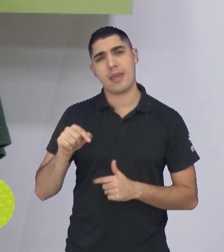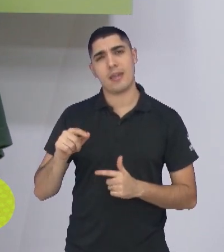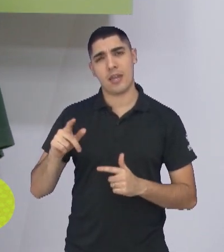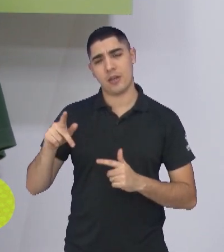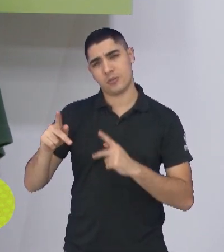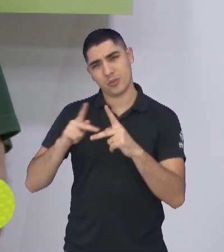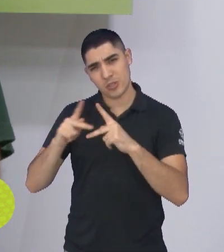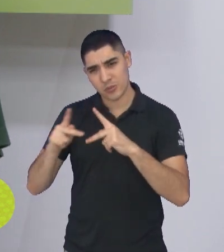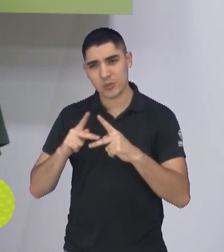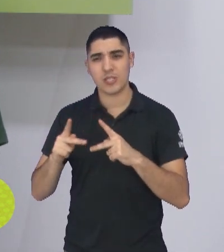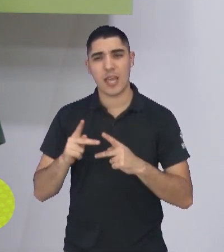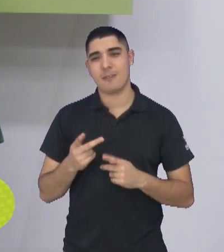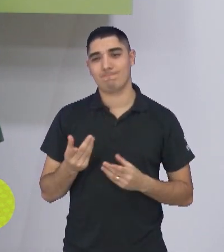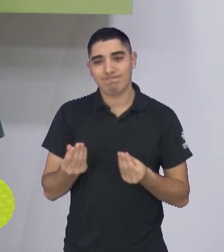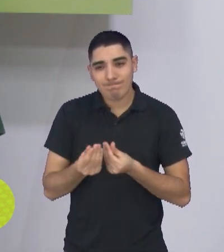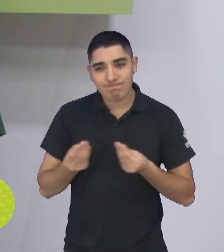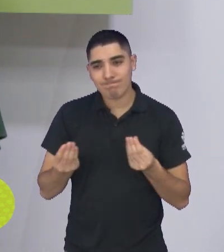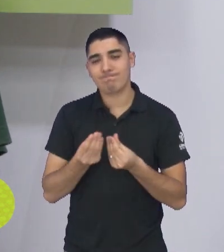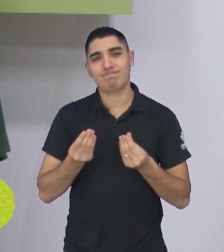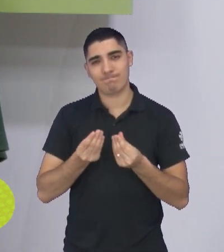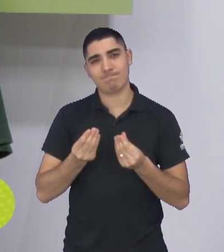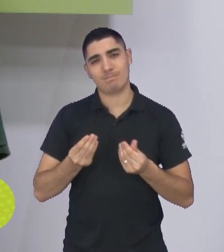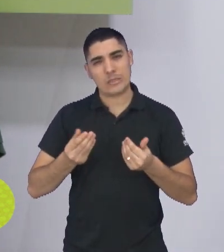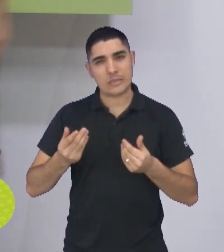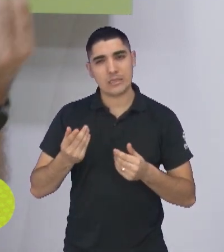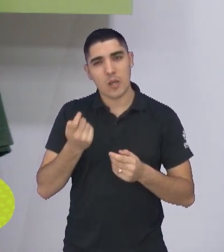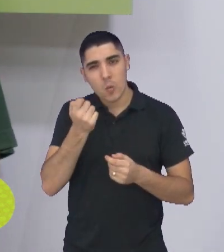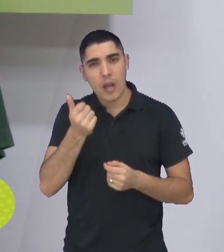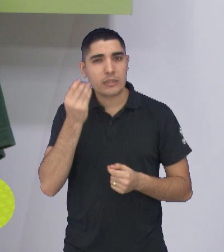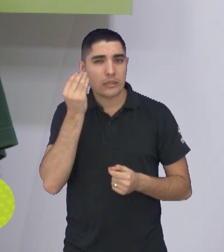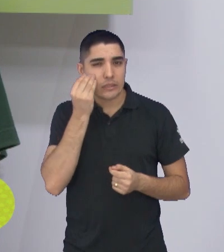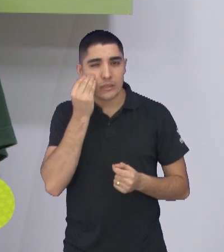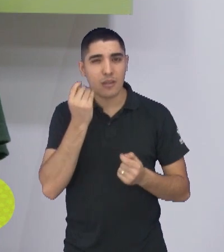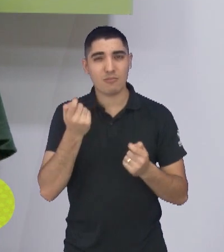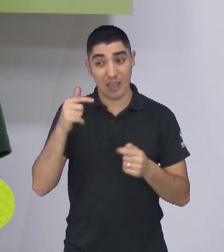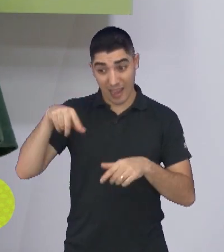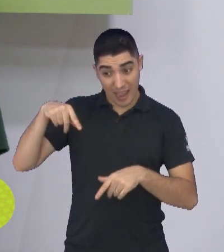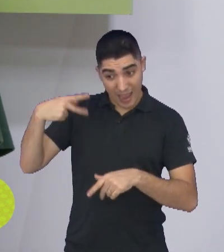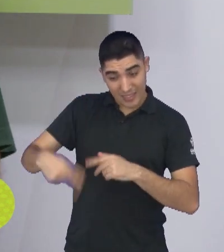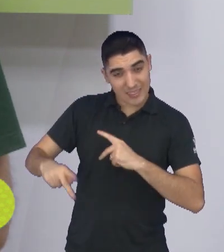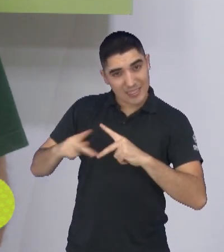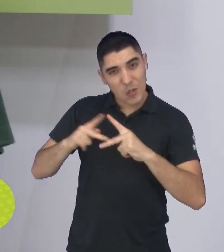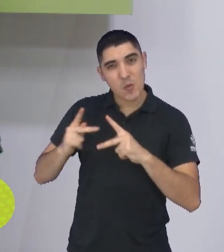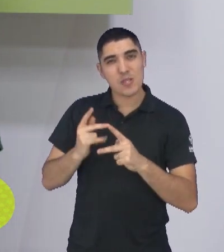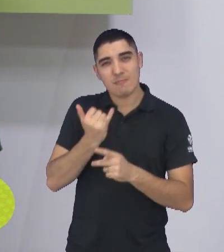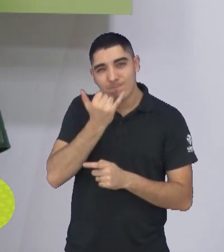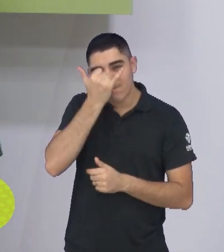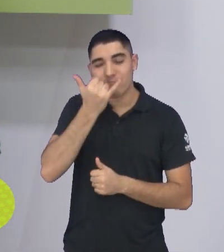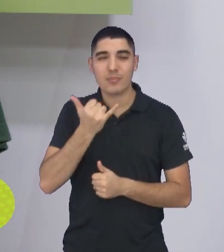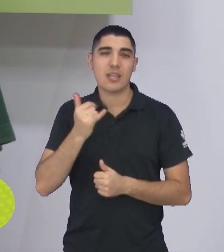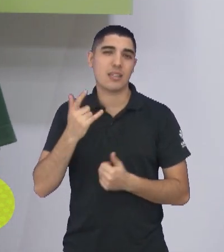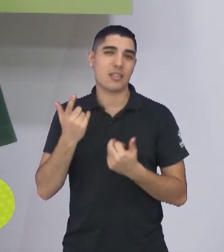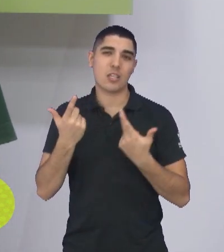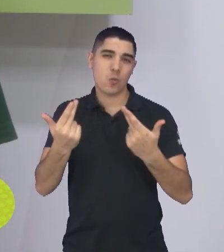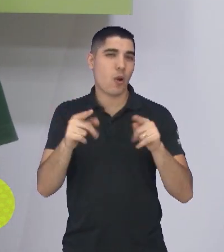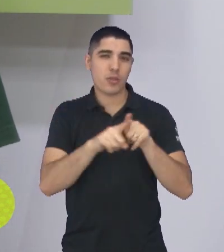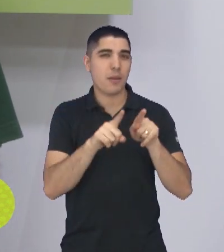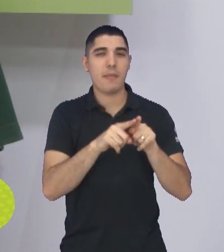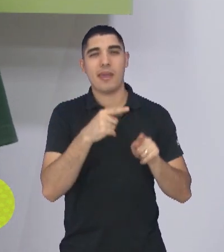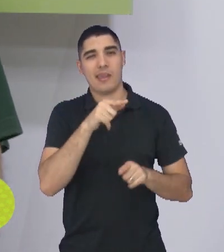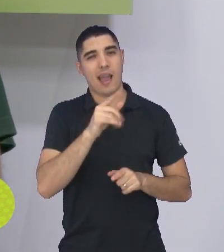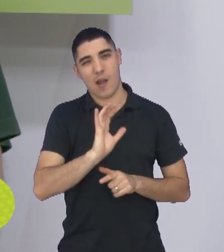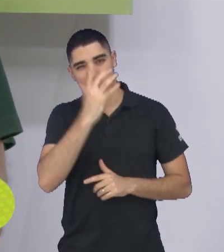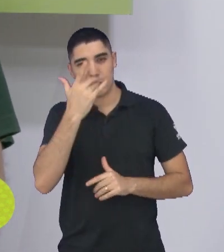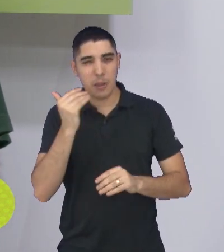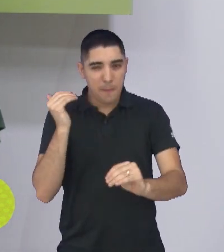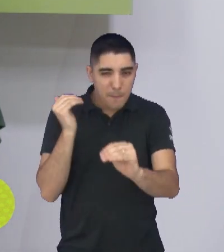conseguiu virar o placar aqui. No finalzinho acabou, como no basquete, nos detalhes, né? Acabou tomando o gol de empate.